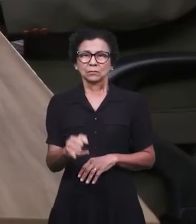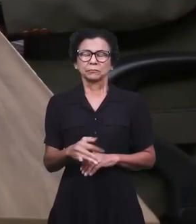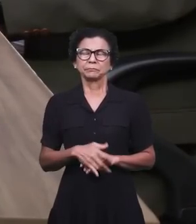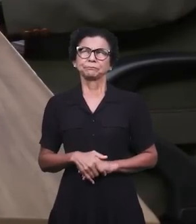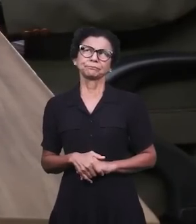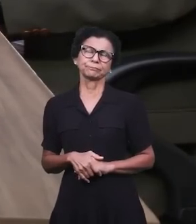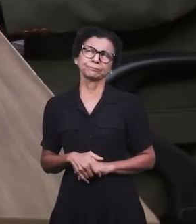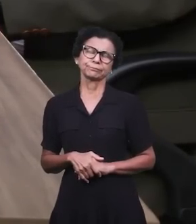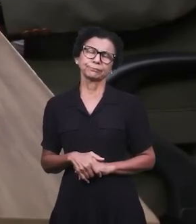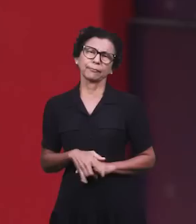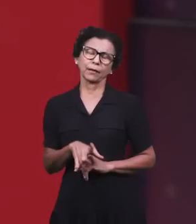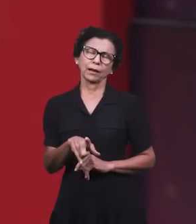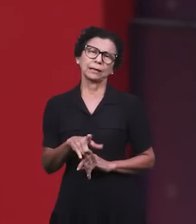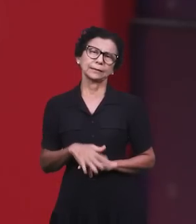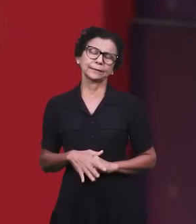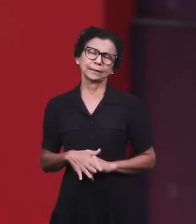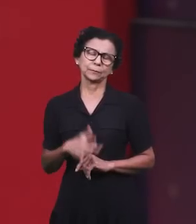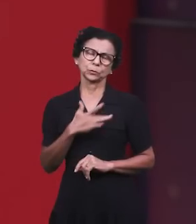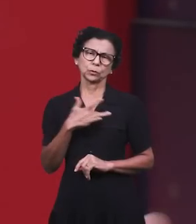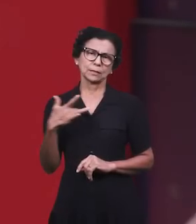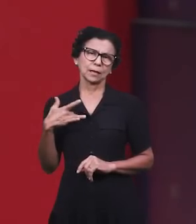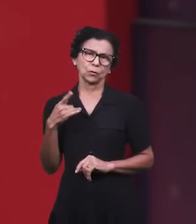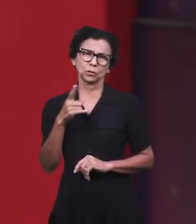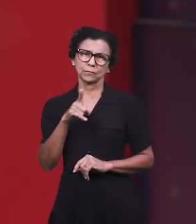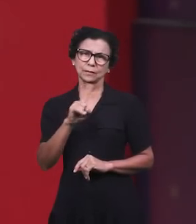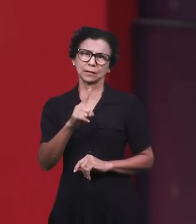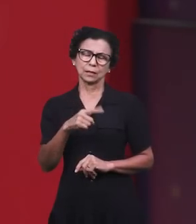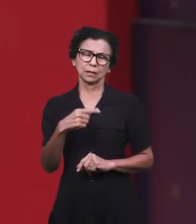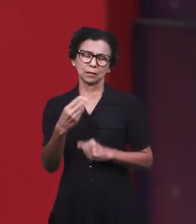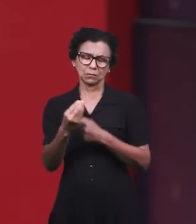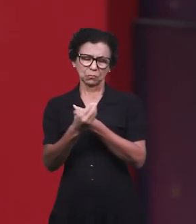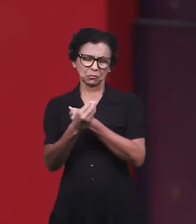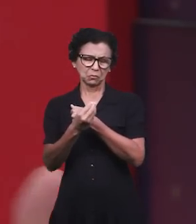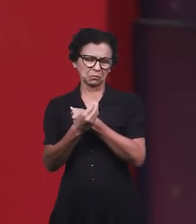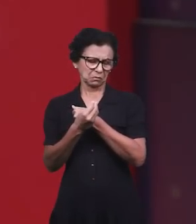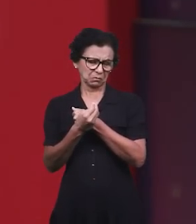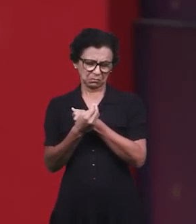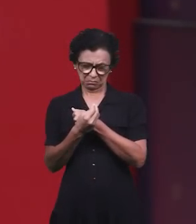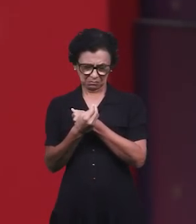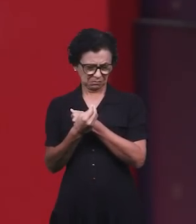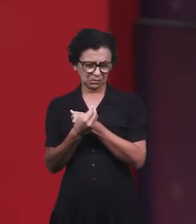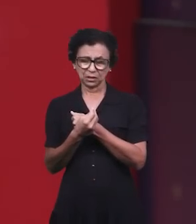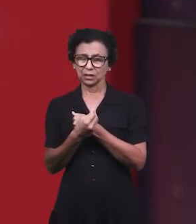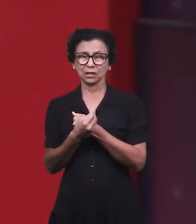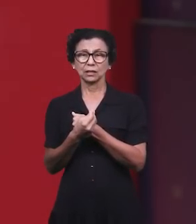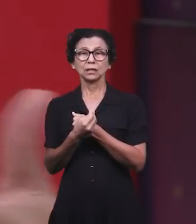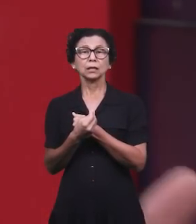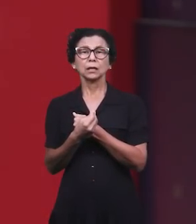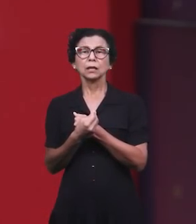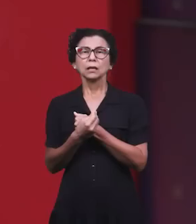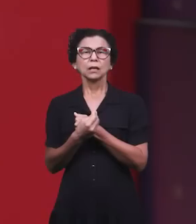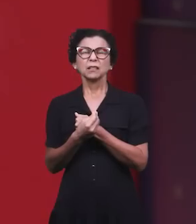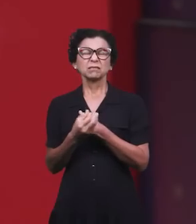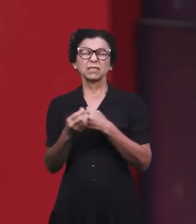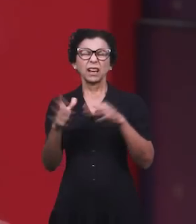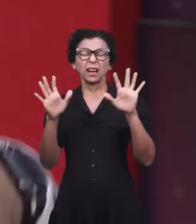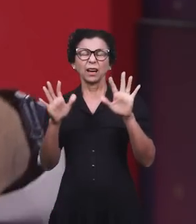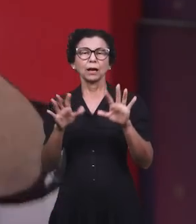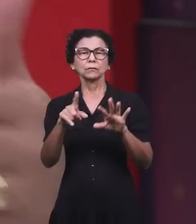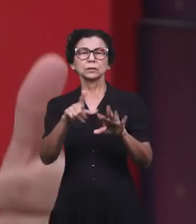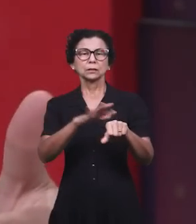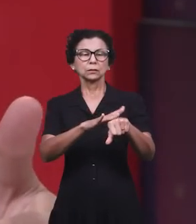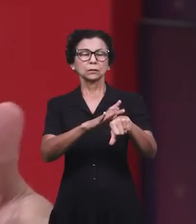o termo é bem parecido com o da saúde, né? Porque são patologias inerentes ao tempo. Então, você vai